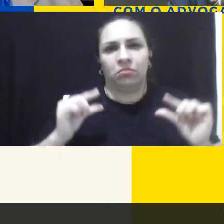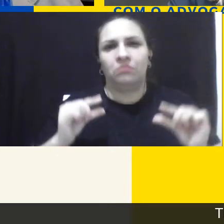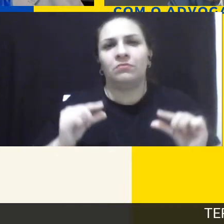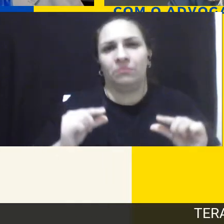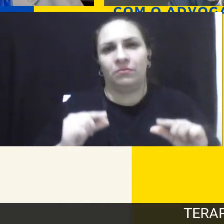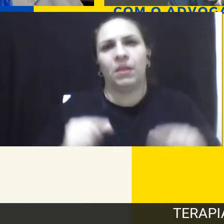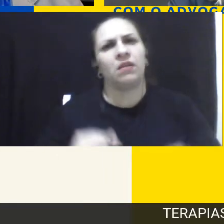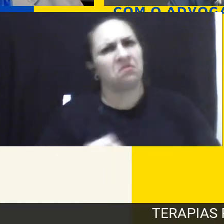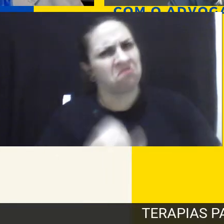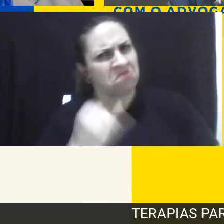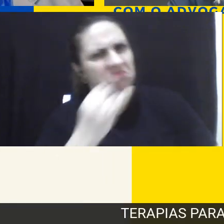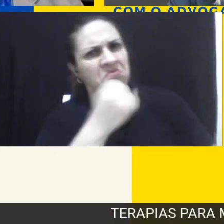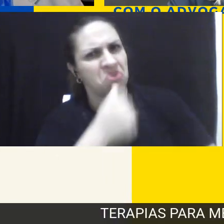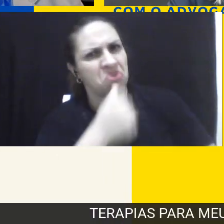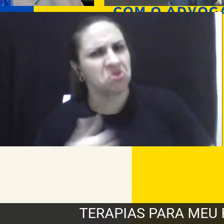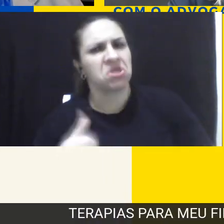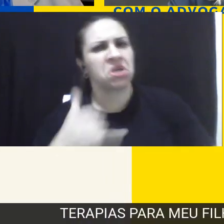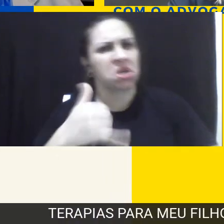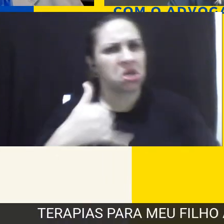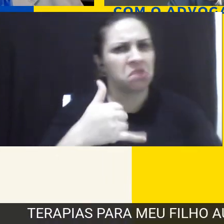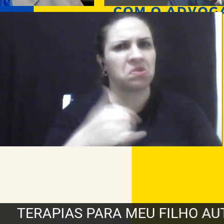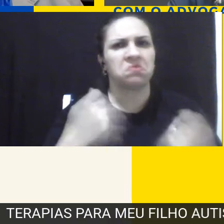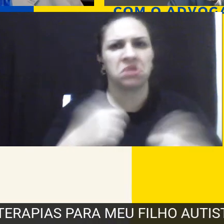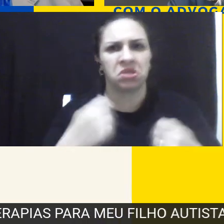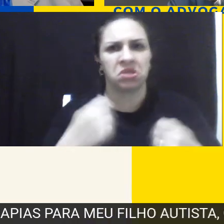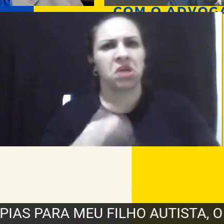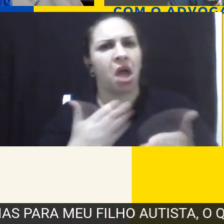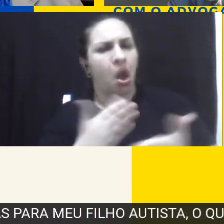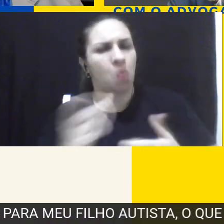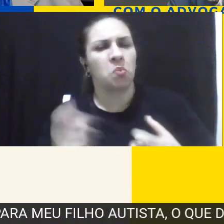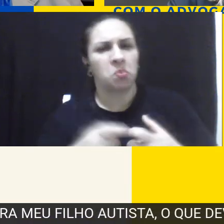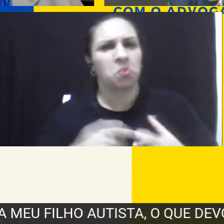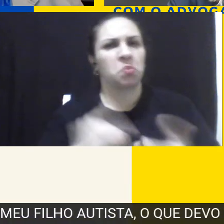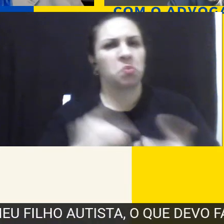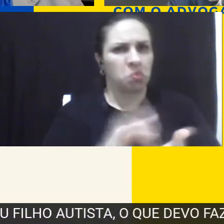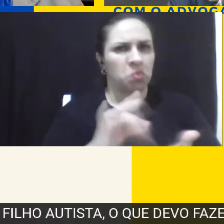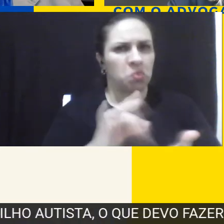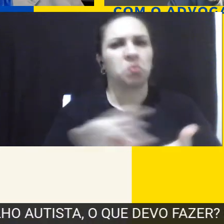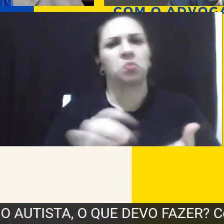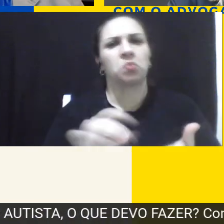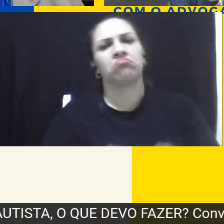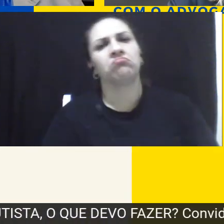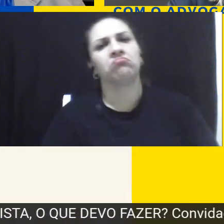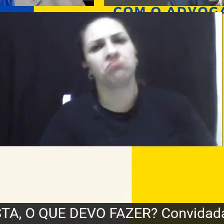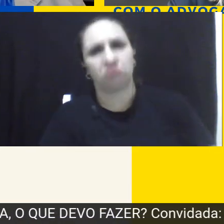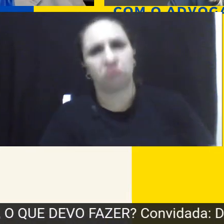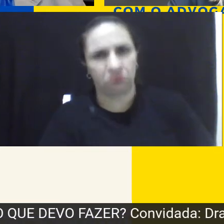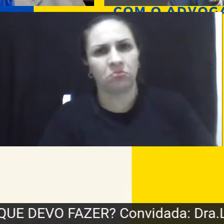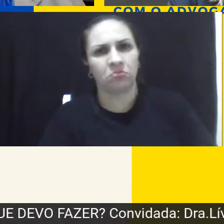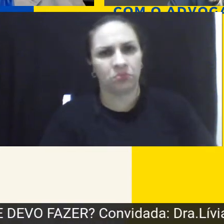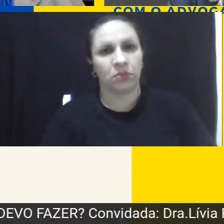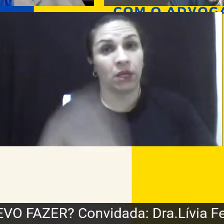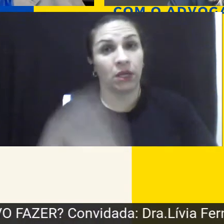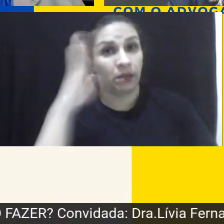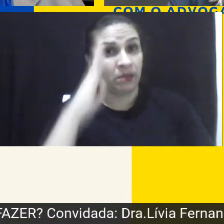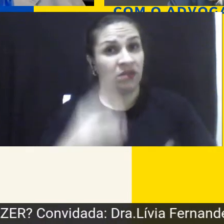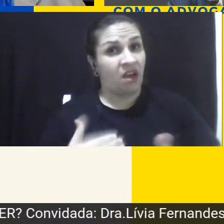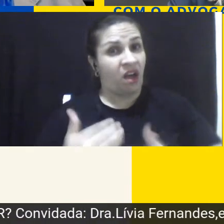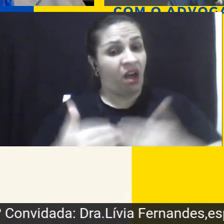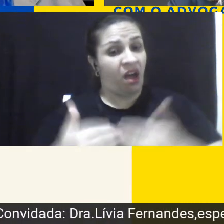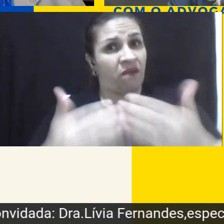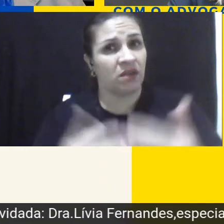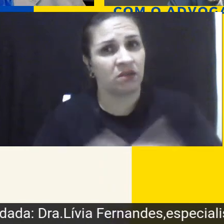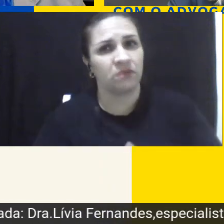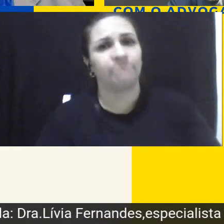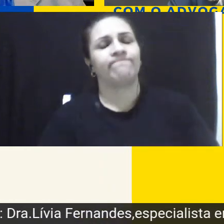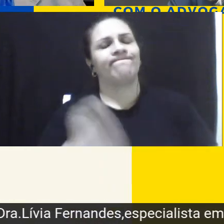suma importância. Mas a gente tem, sim, alguns médicos que prescrevem. O Brasil precisa avançar, né? Sim.